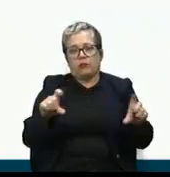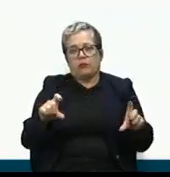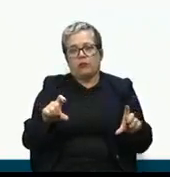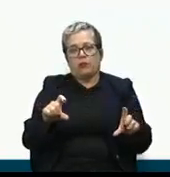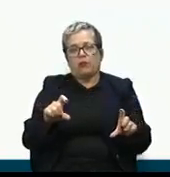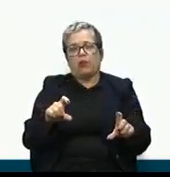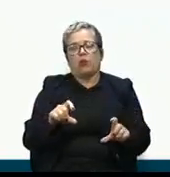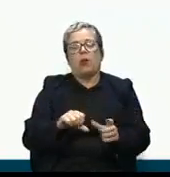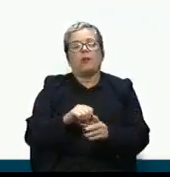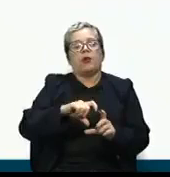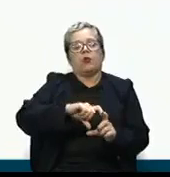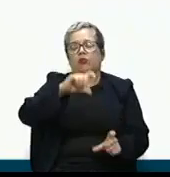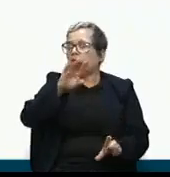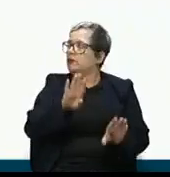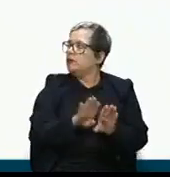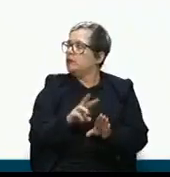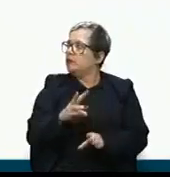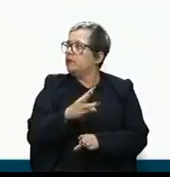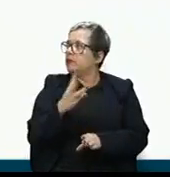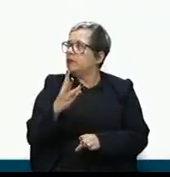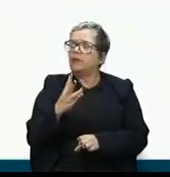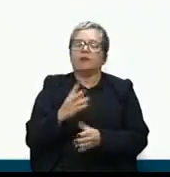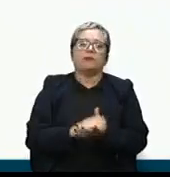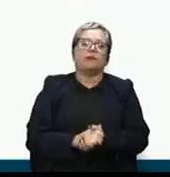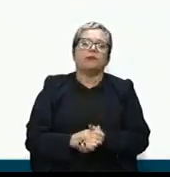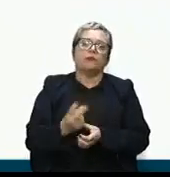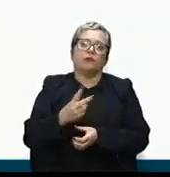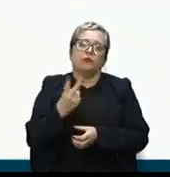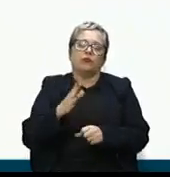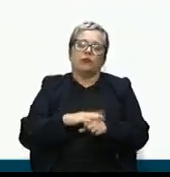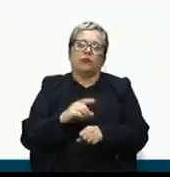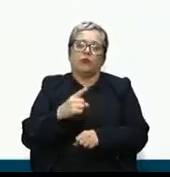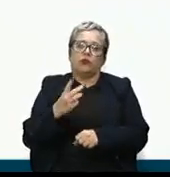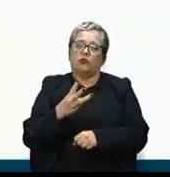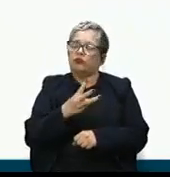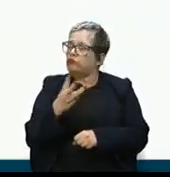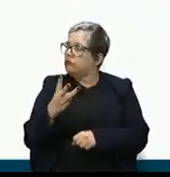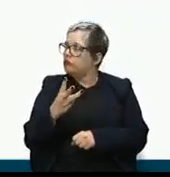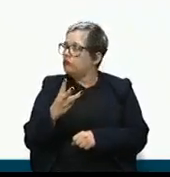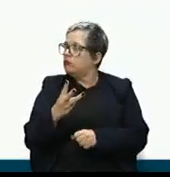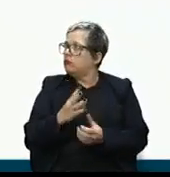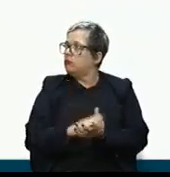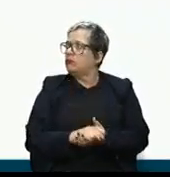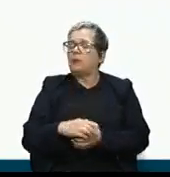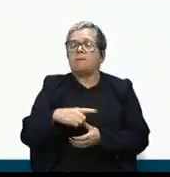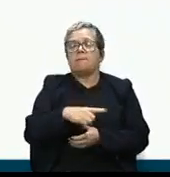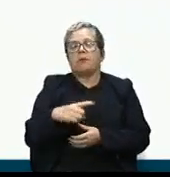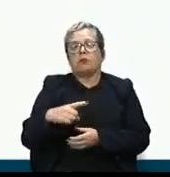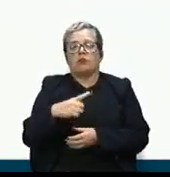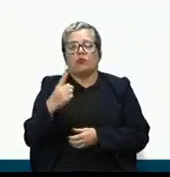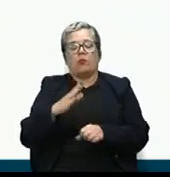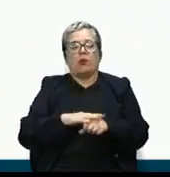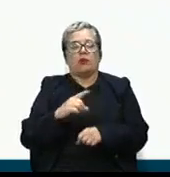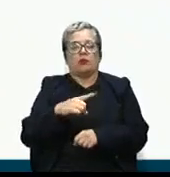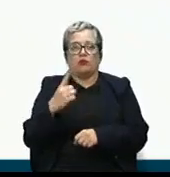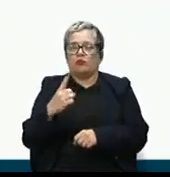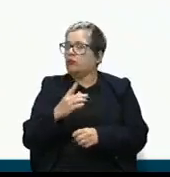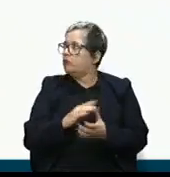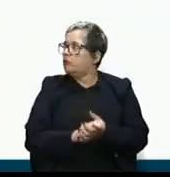com a primeira coluna. 2 mais 1, 3. Menos 1 mais